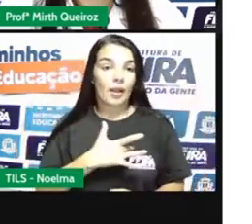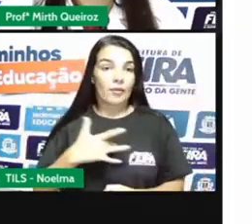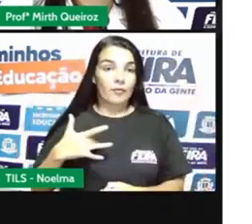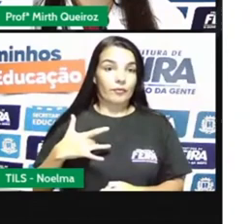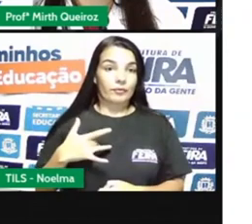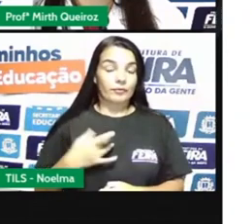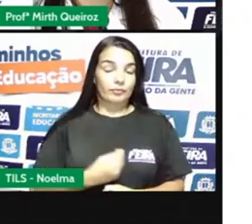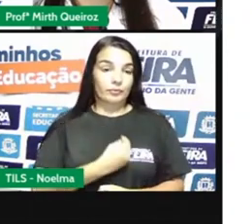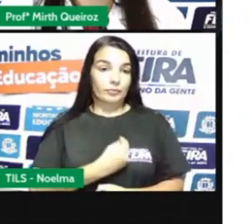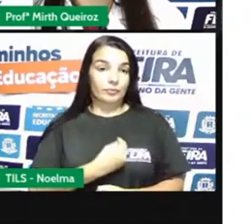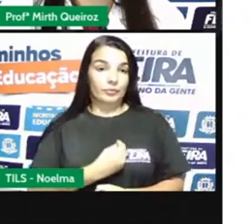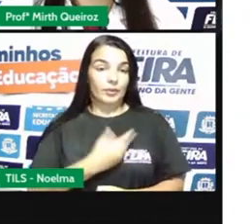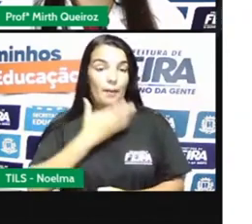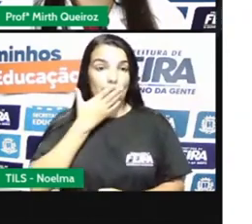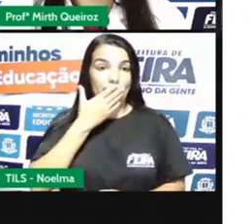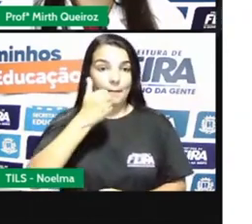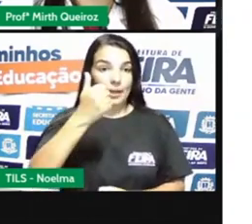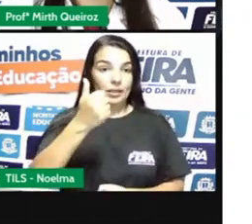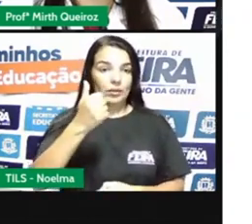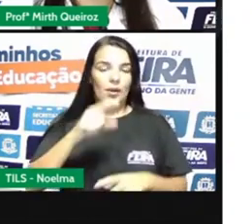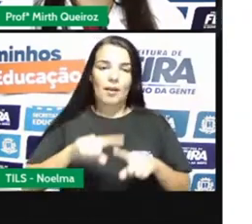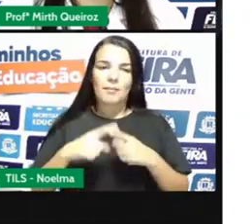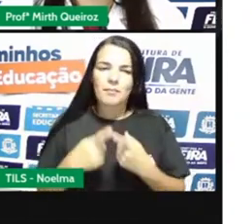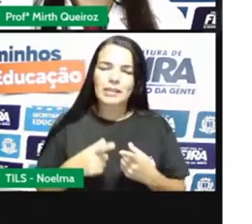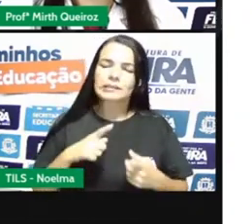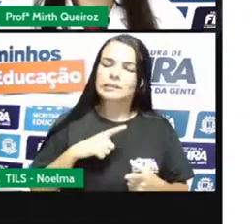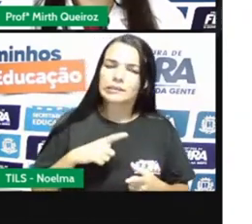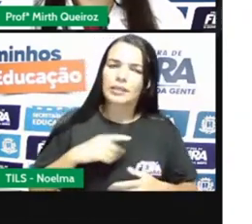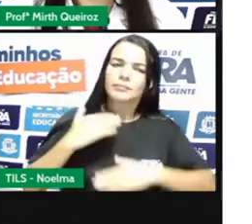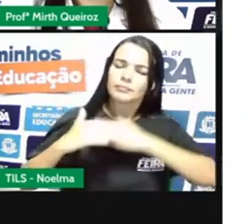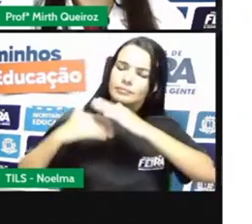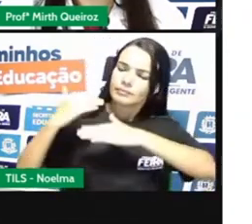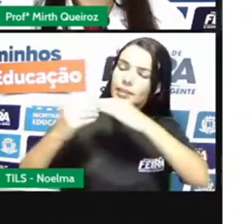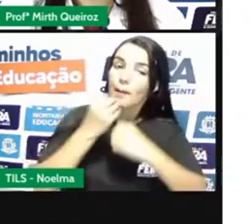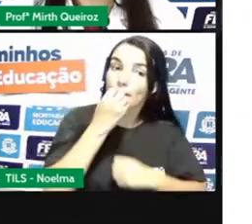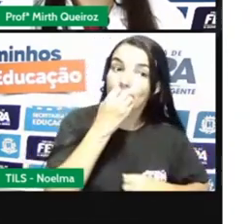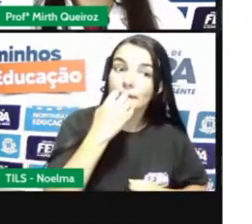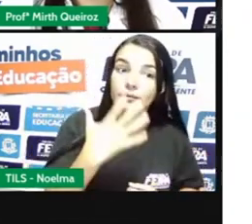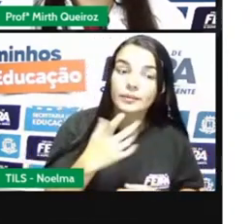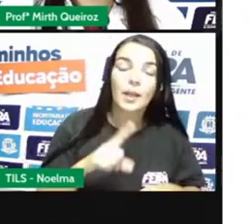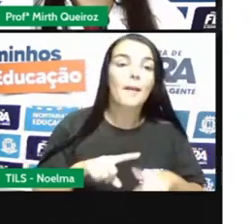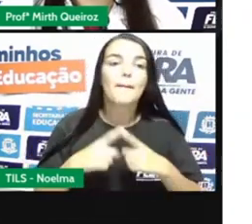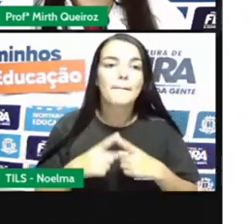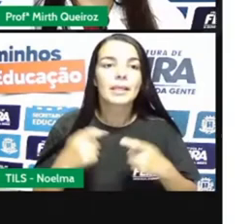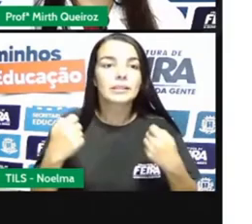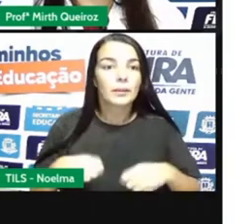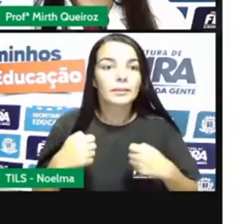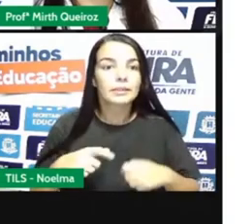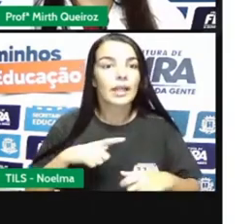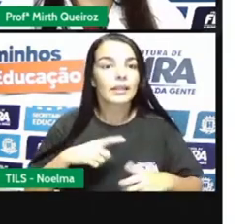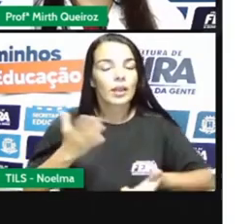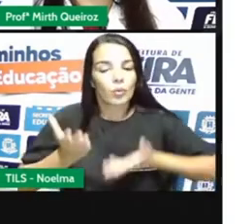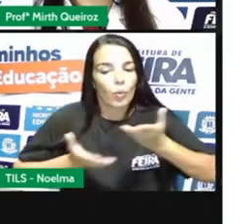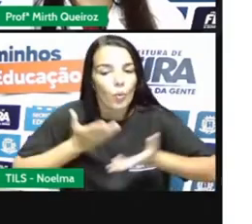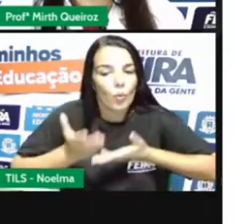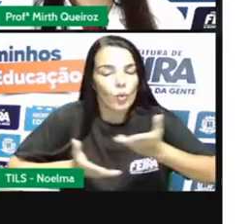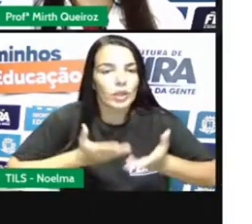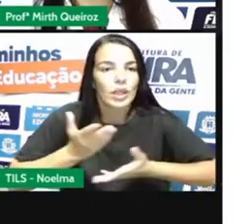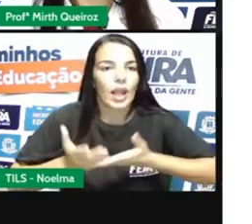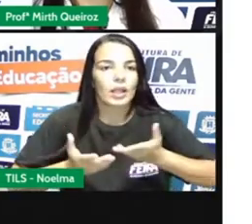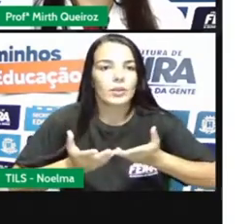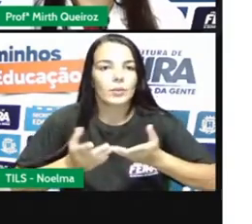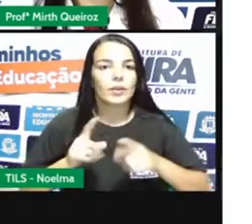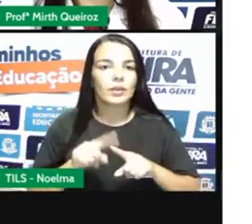Mas apesar de ser uma iniciativa repleta de benefícios, algumas precauções não podem ficar de fora dessa